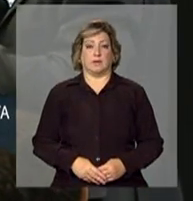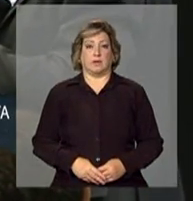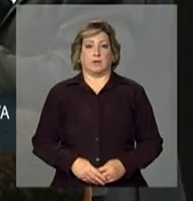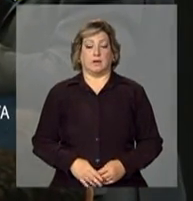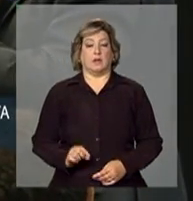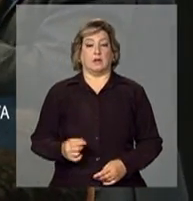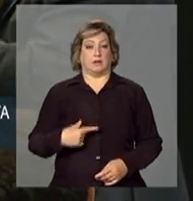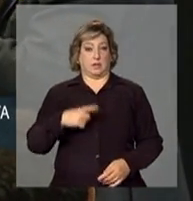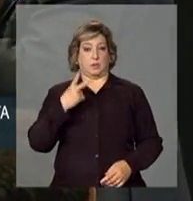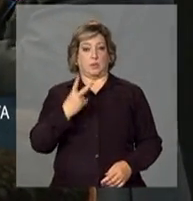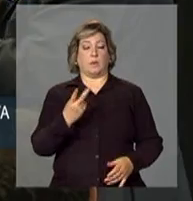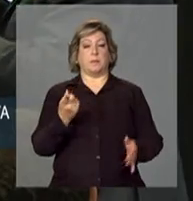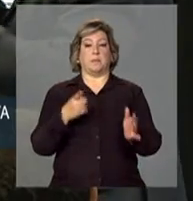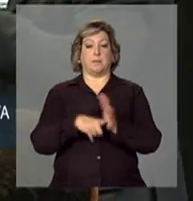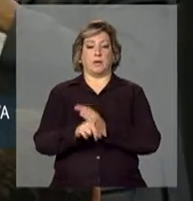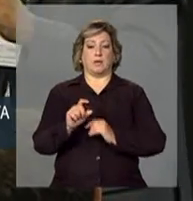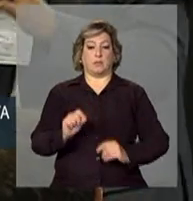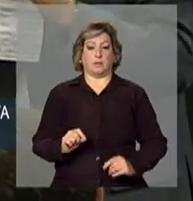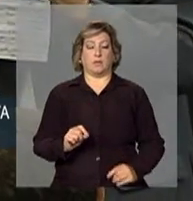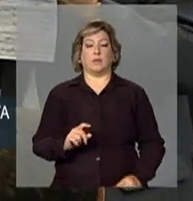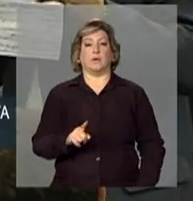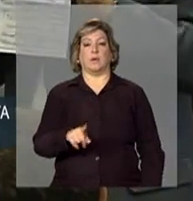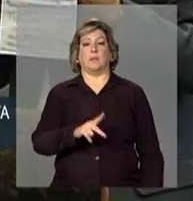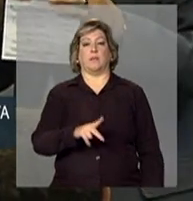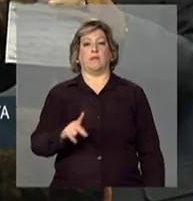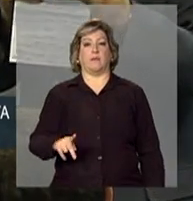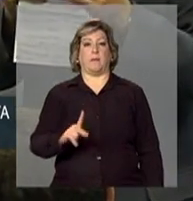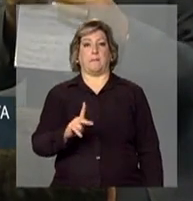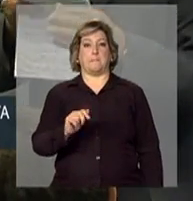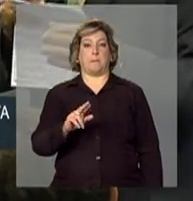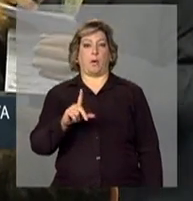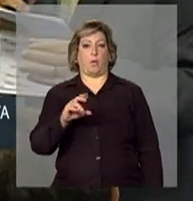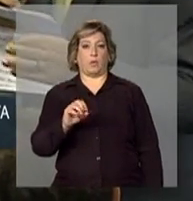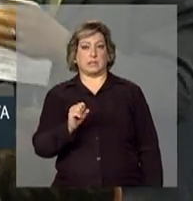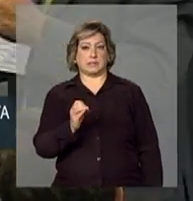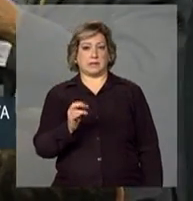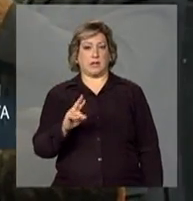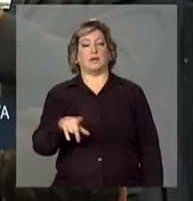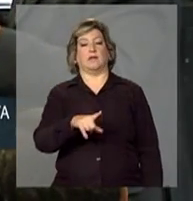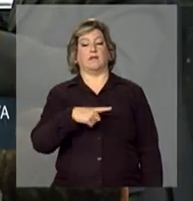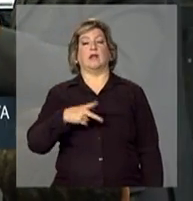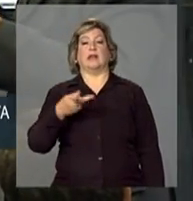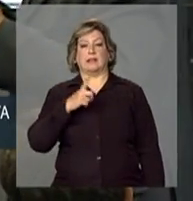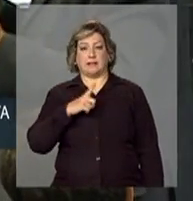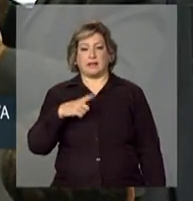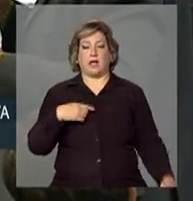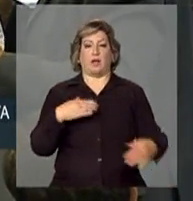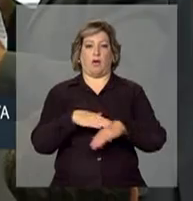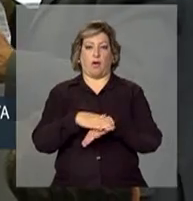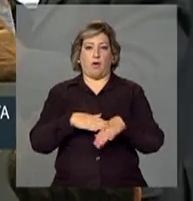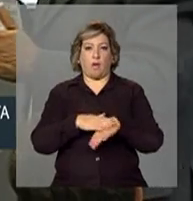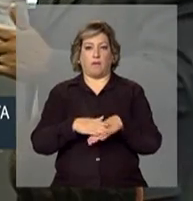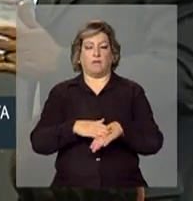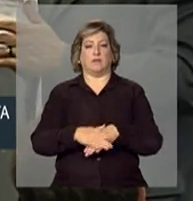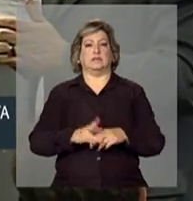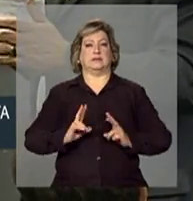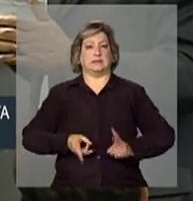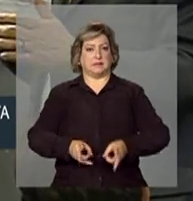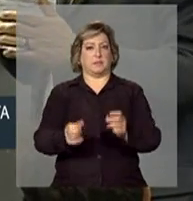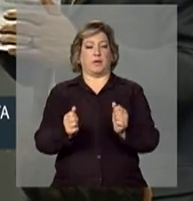perguntas. O professor Paulo Sérgio falou que tem tido um diálogo regular com os comandantes das Forças Armadas.